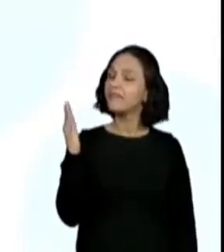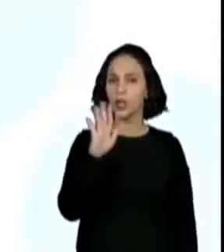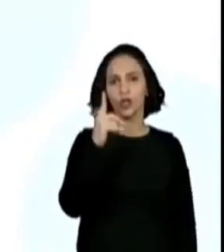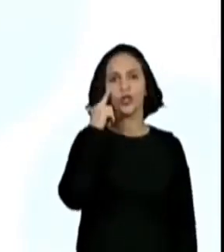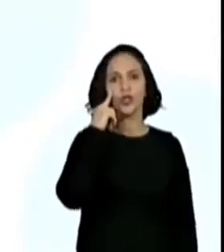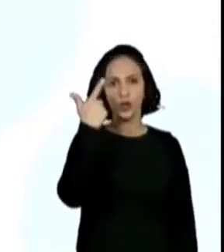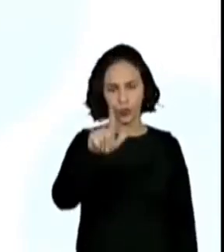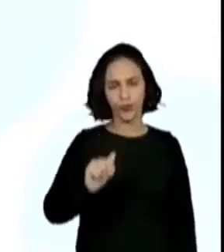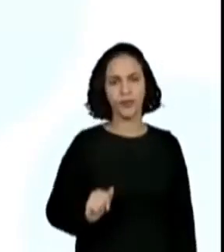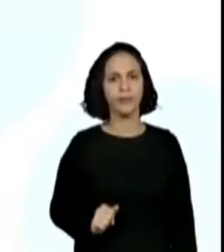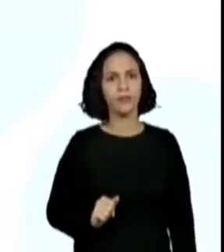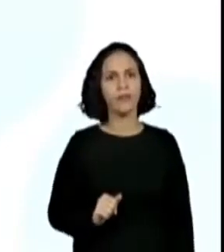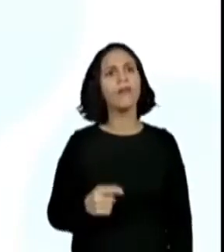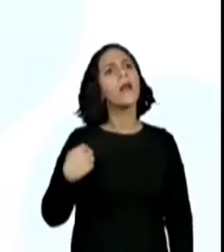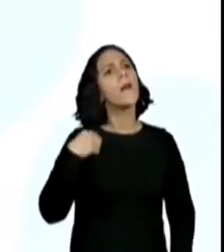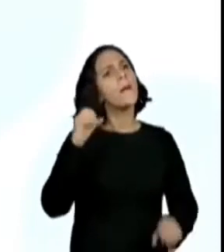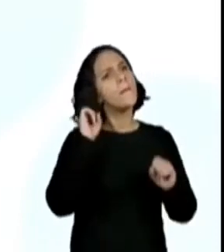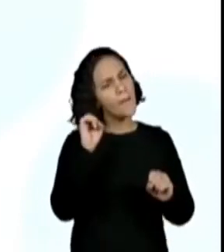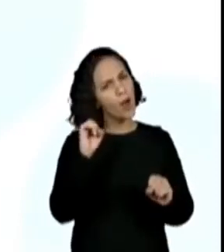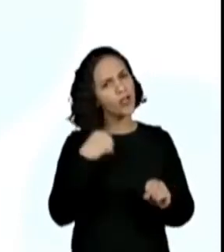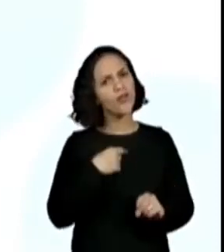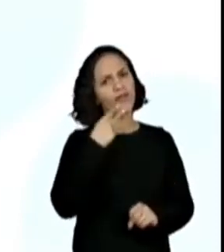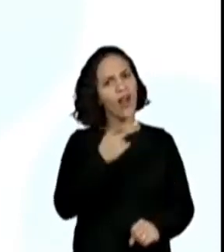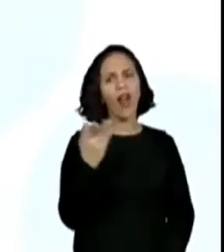novo é correto afirmar